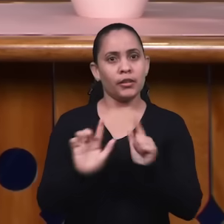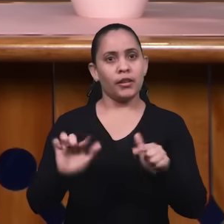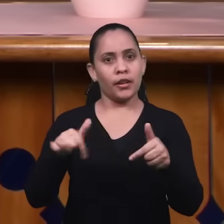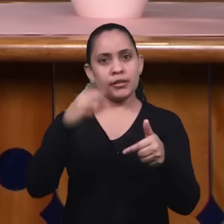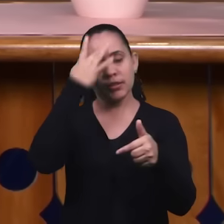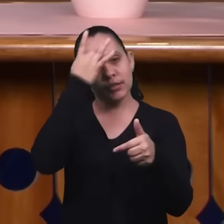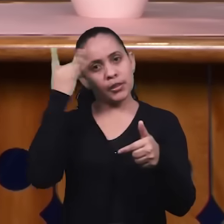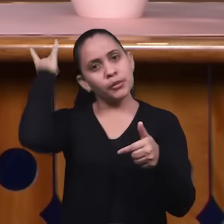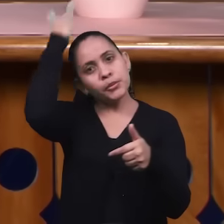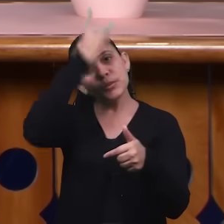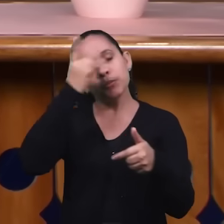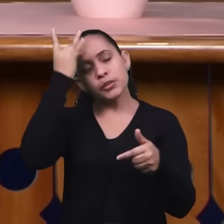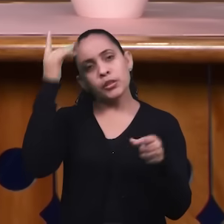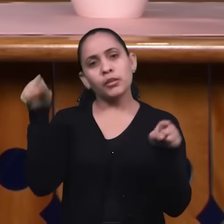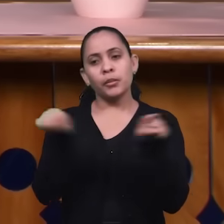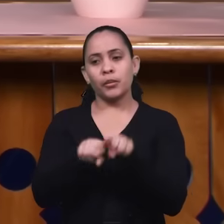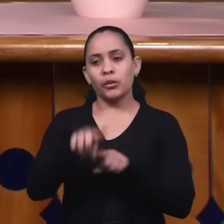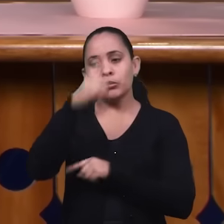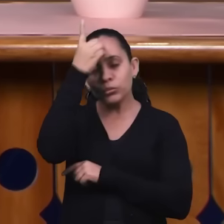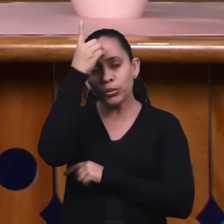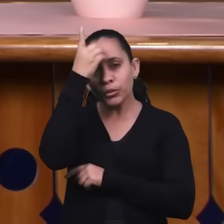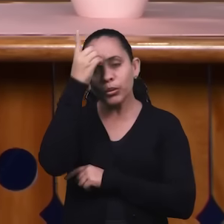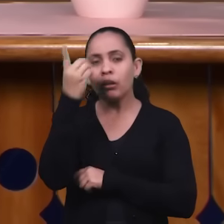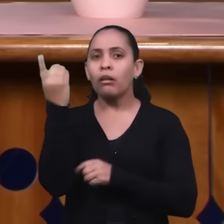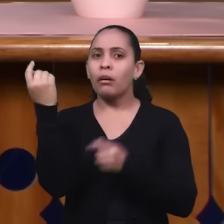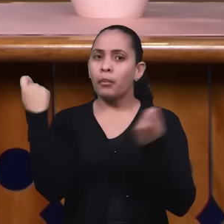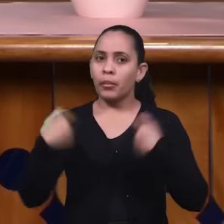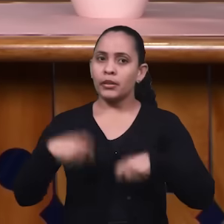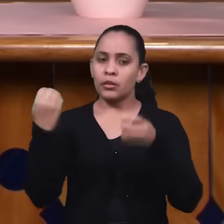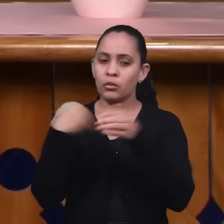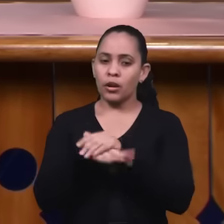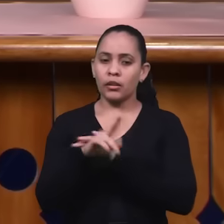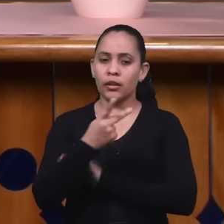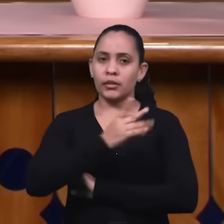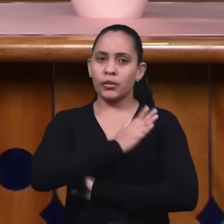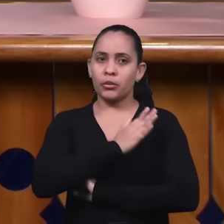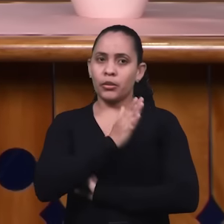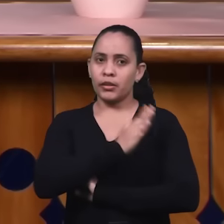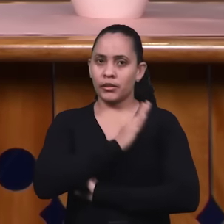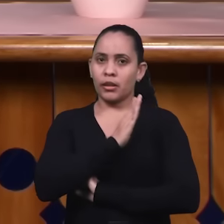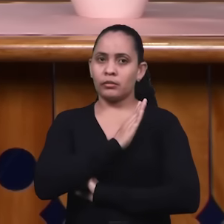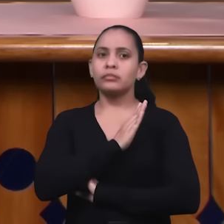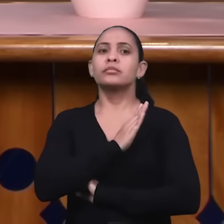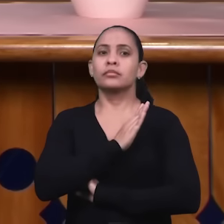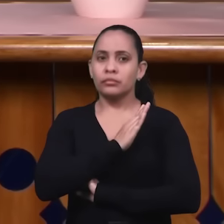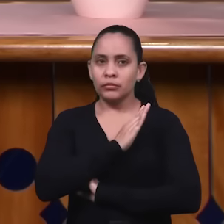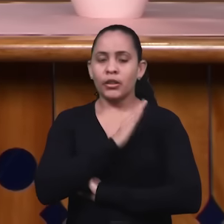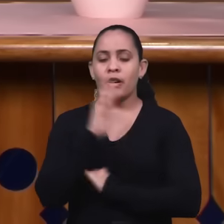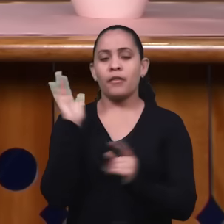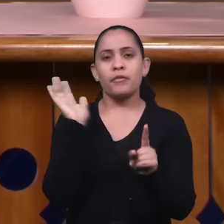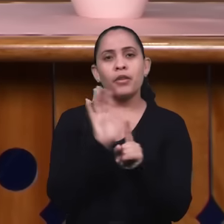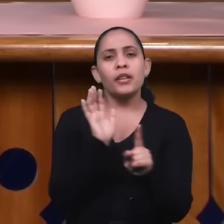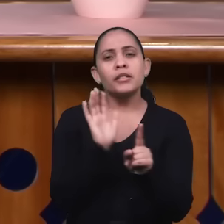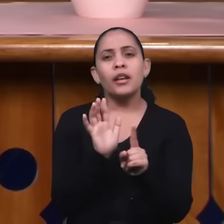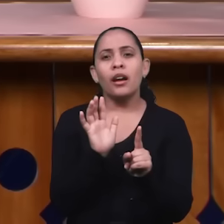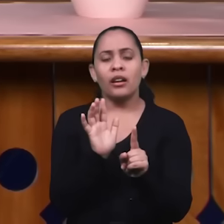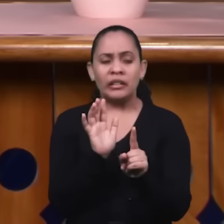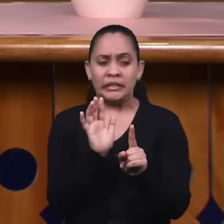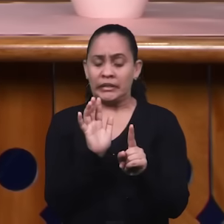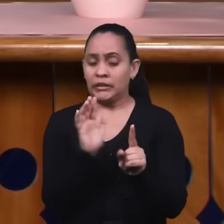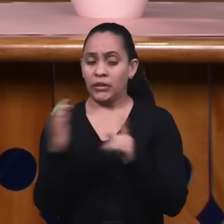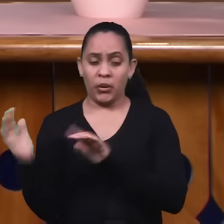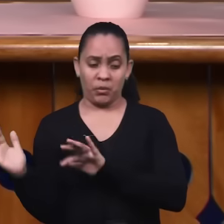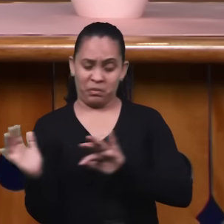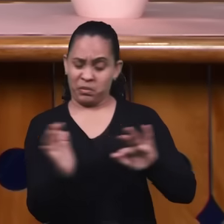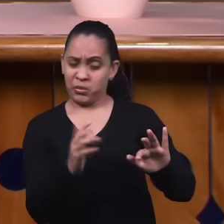Espírito Santo, os dons espirituais. Guarda, zela isso na sua vida. Aquilo que vai poder influenciar isso, olha, deixe de lado,